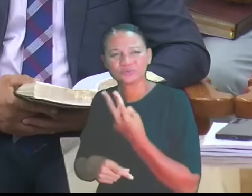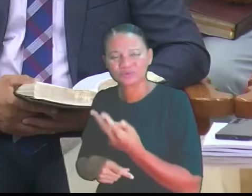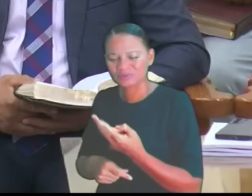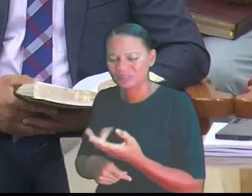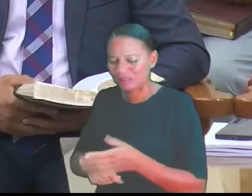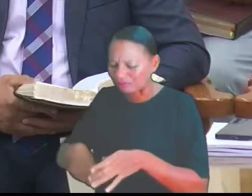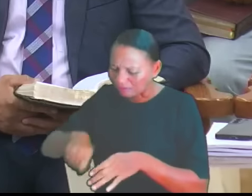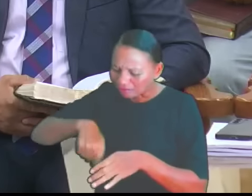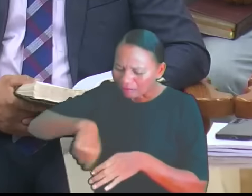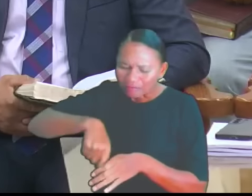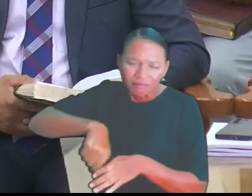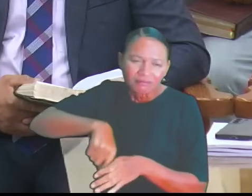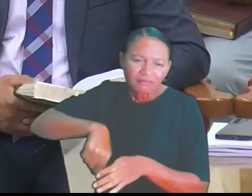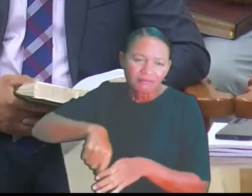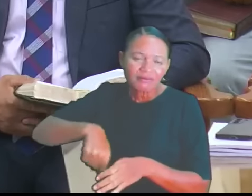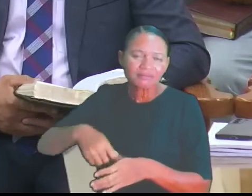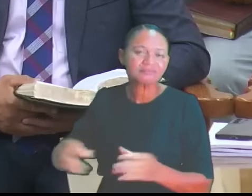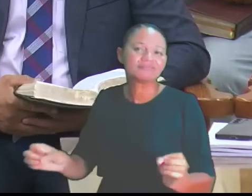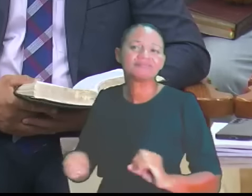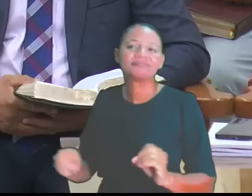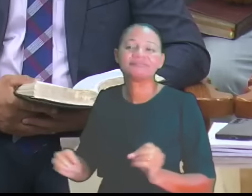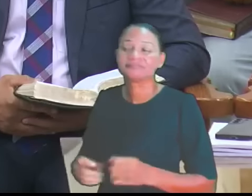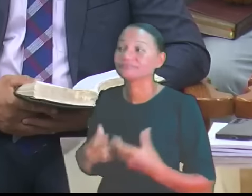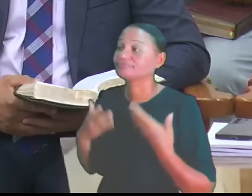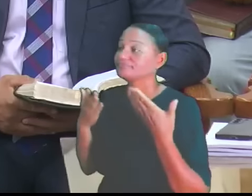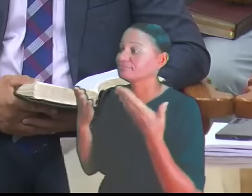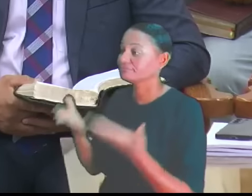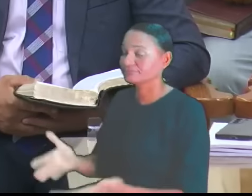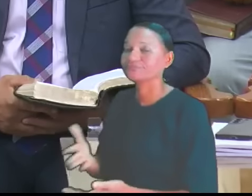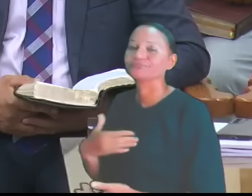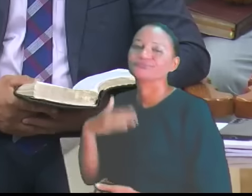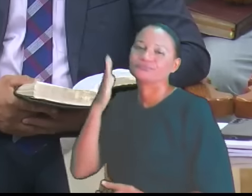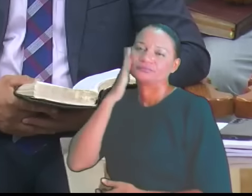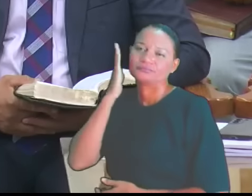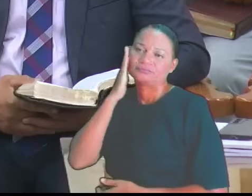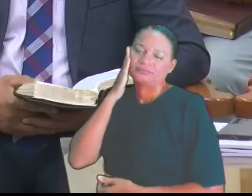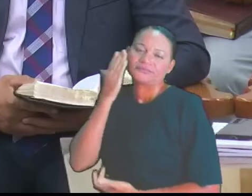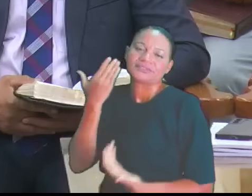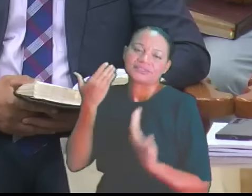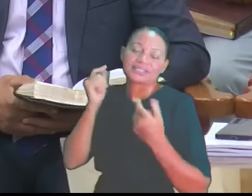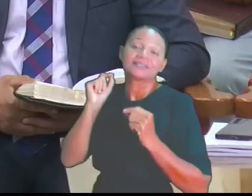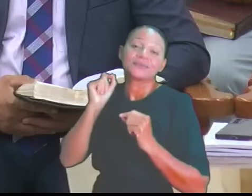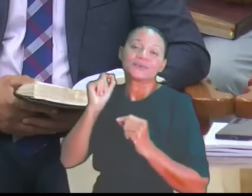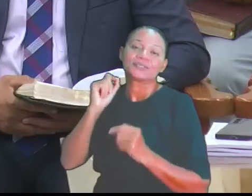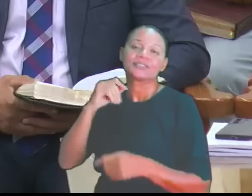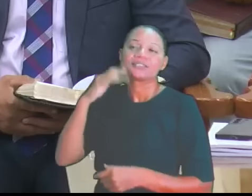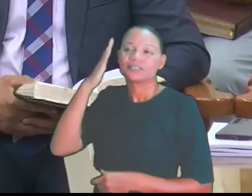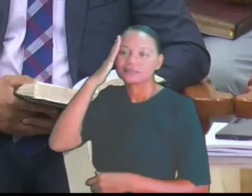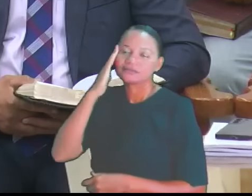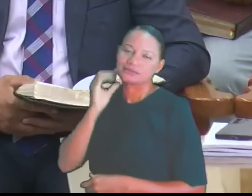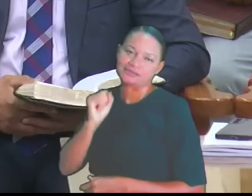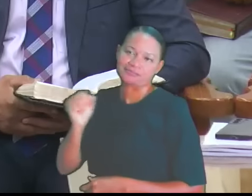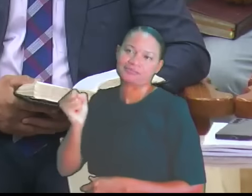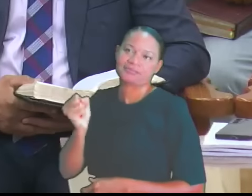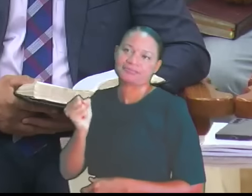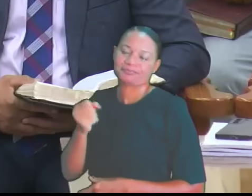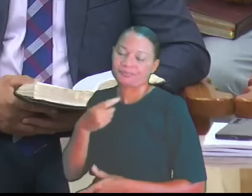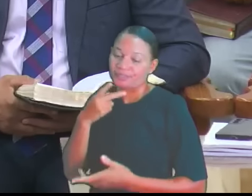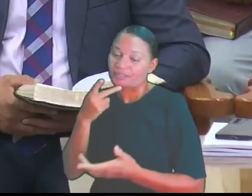nada que ia dar. Aí Elias chega, tem que ter sabedoria para falar nesse assunto, irmão. Pior do que não falar é falar